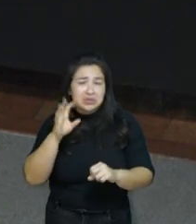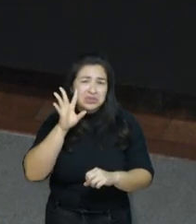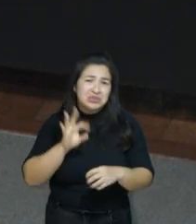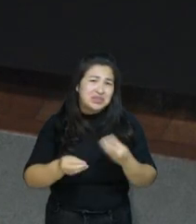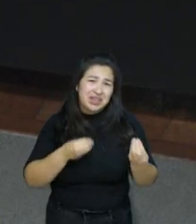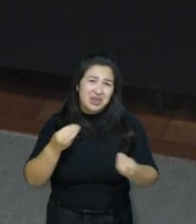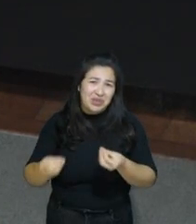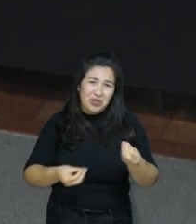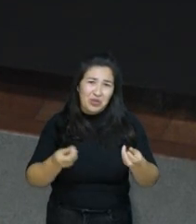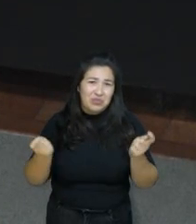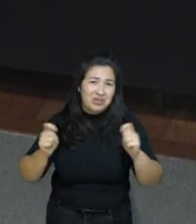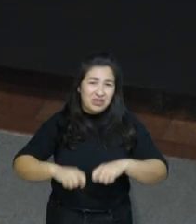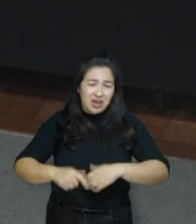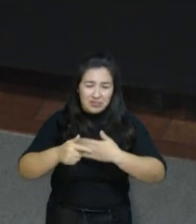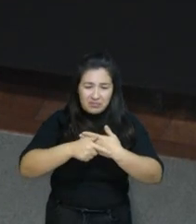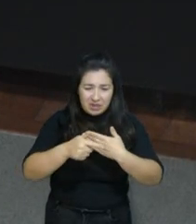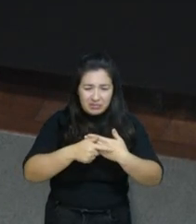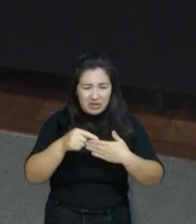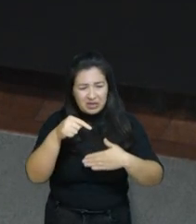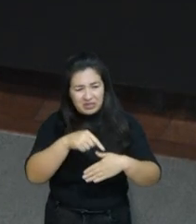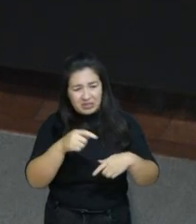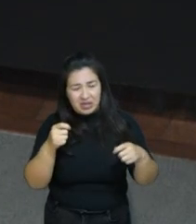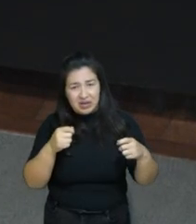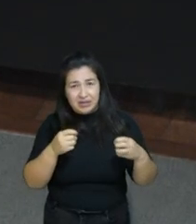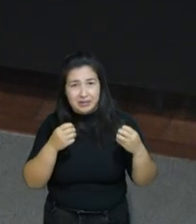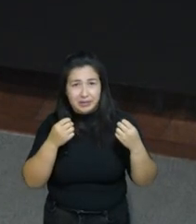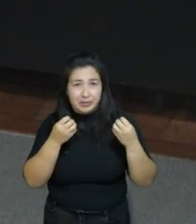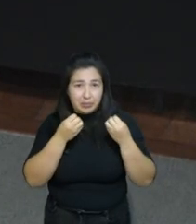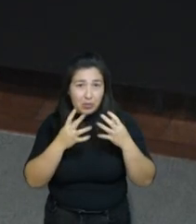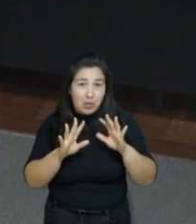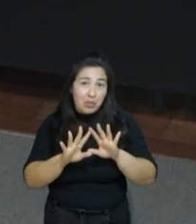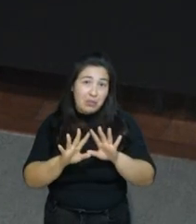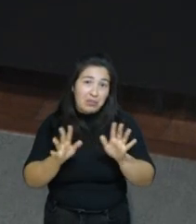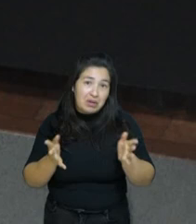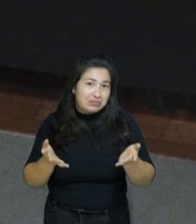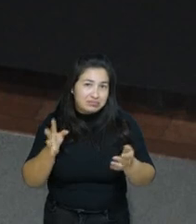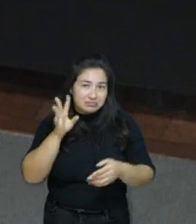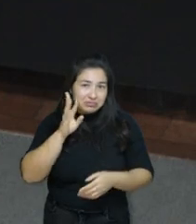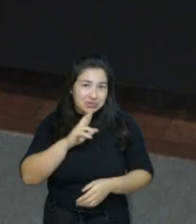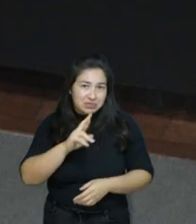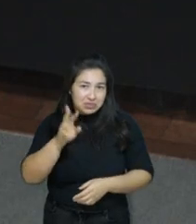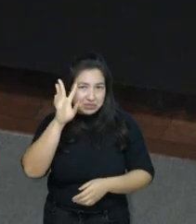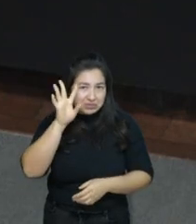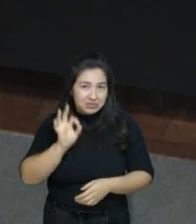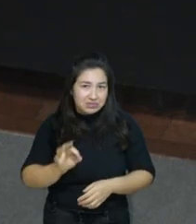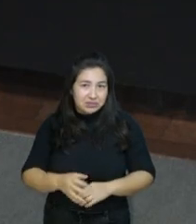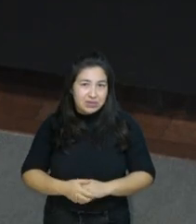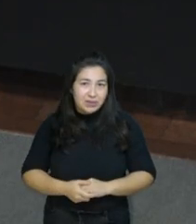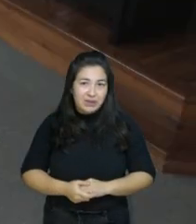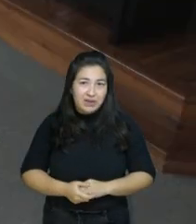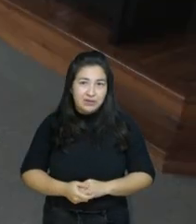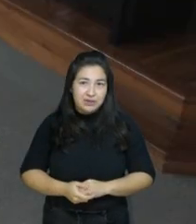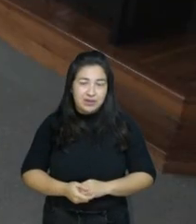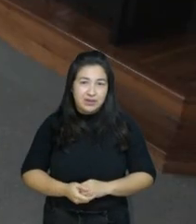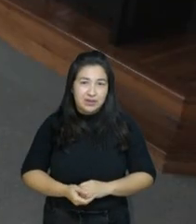acontecendo. Acontece no papel, mas não de forma real. Né? Não sei se eu respondi sua pergunta. Né?